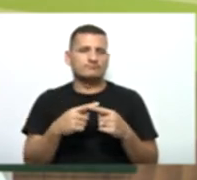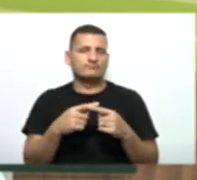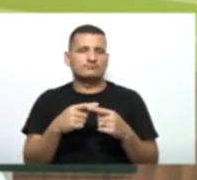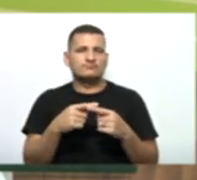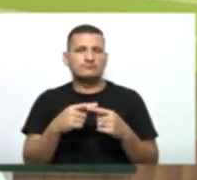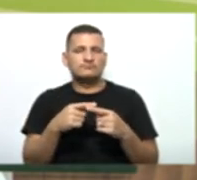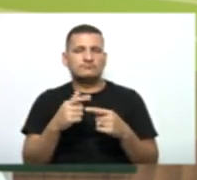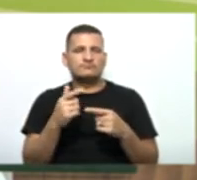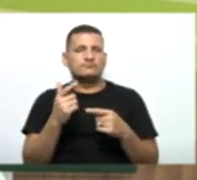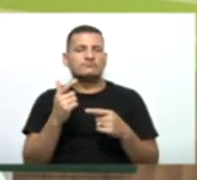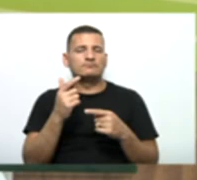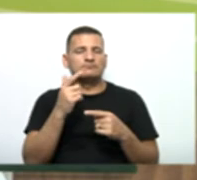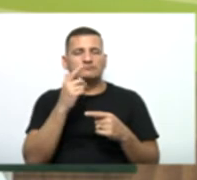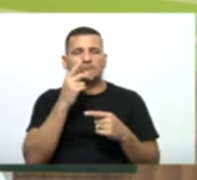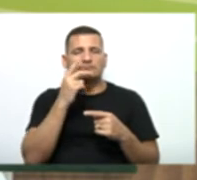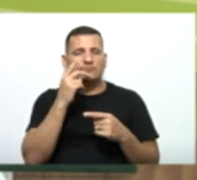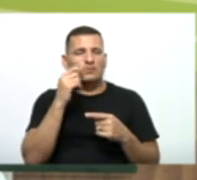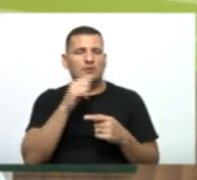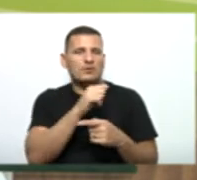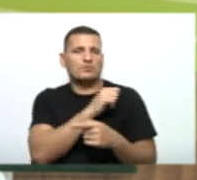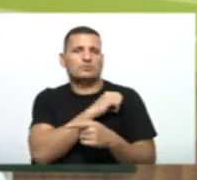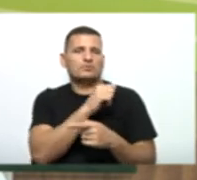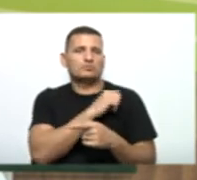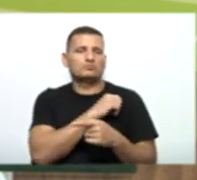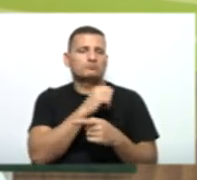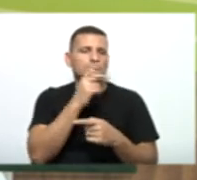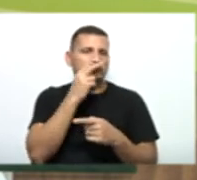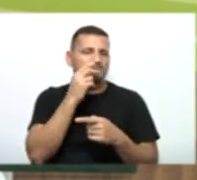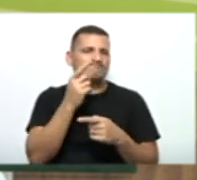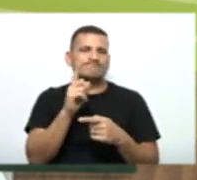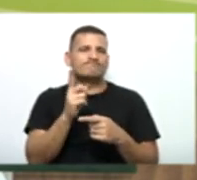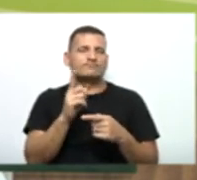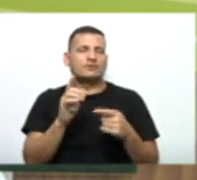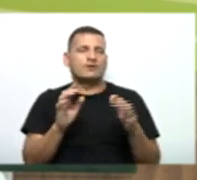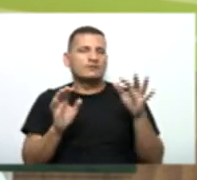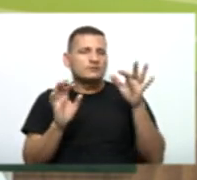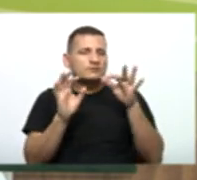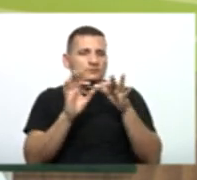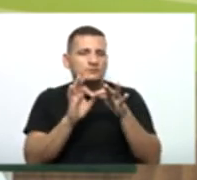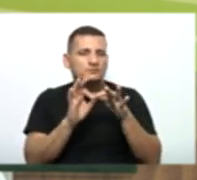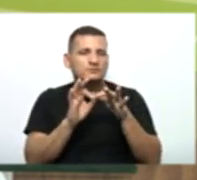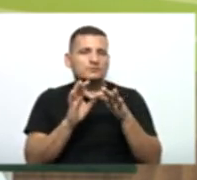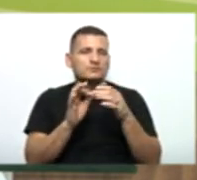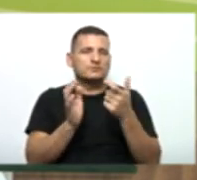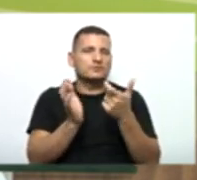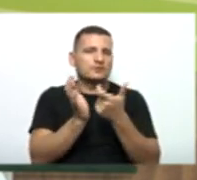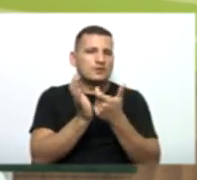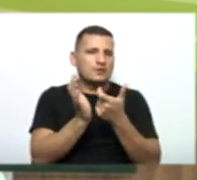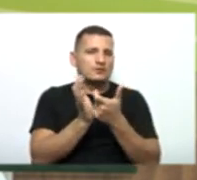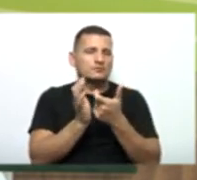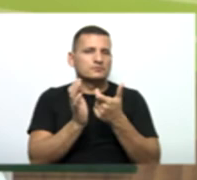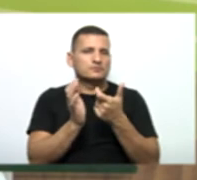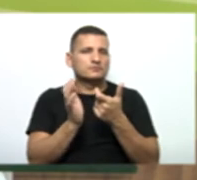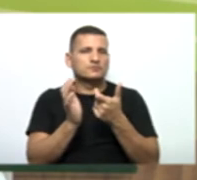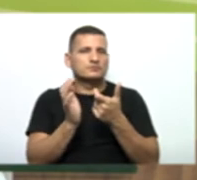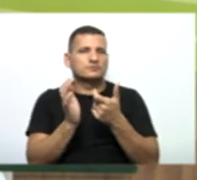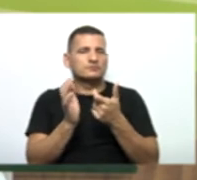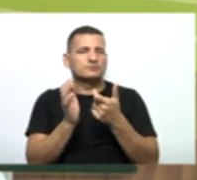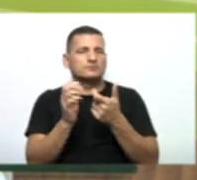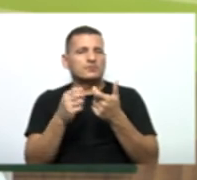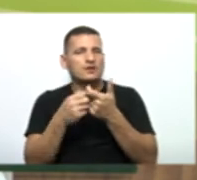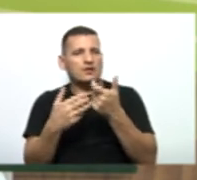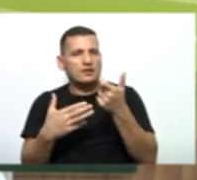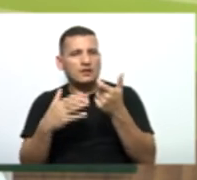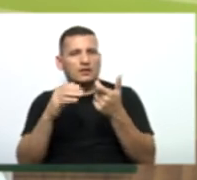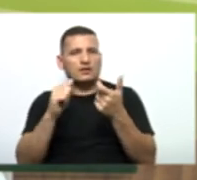classes. Vocês não podem estar associando, mas estou aqui fazendo essa colocação para pedir que